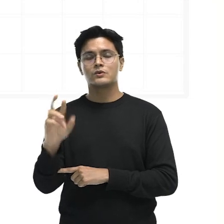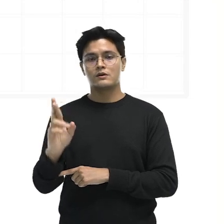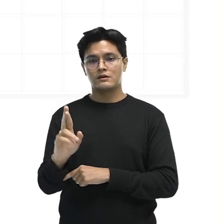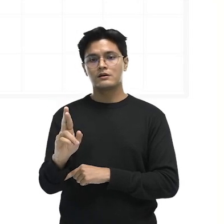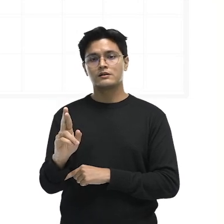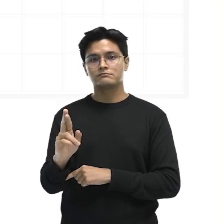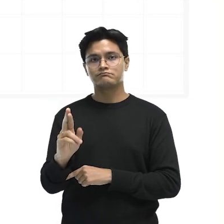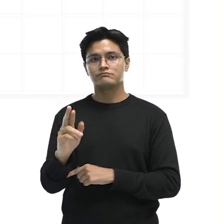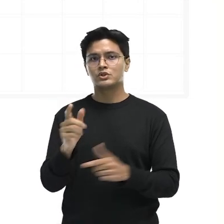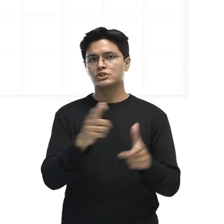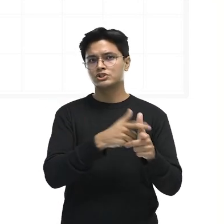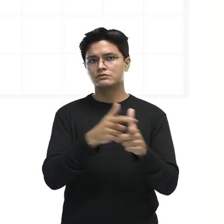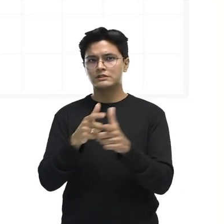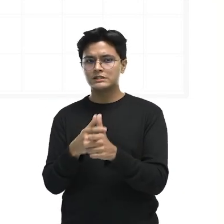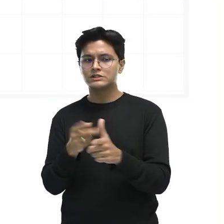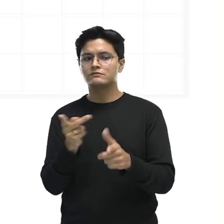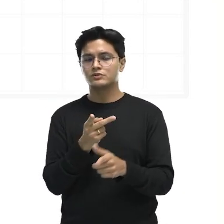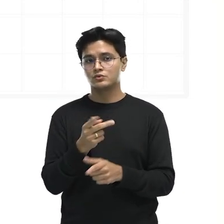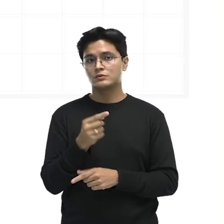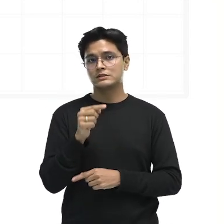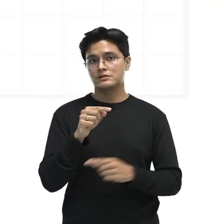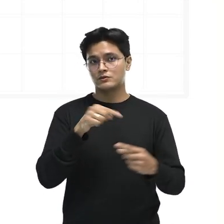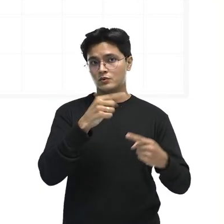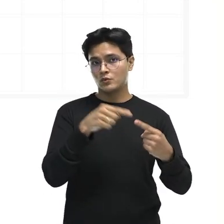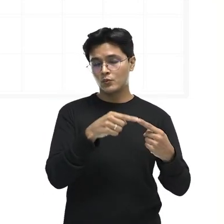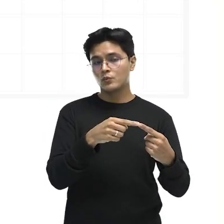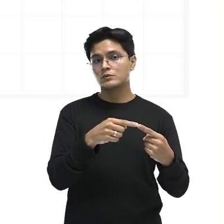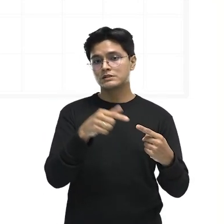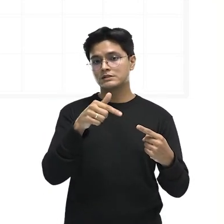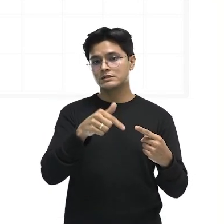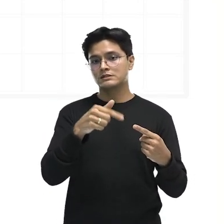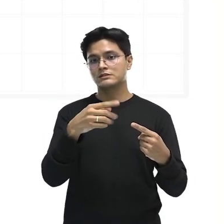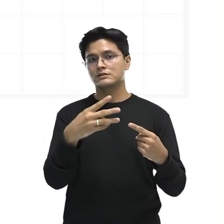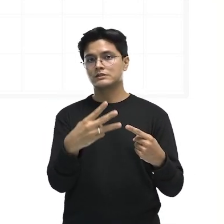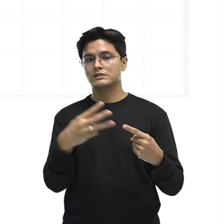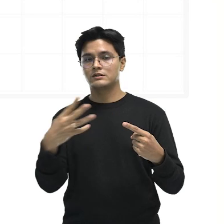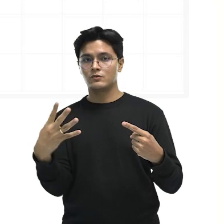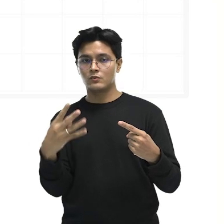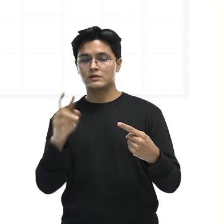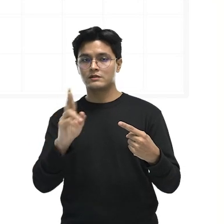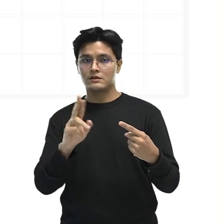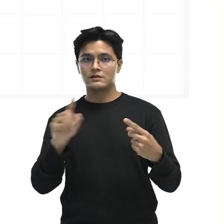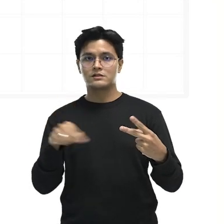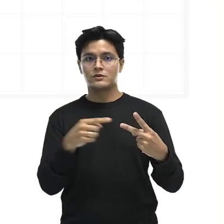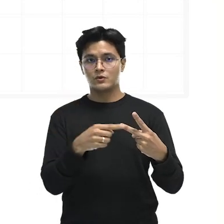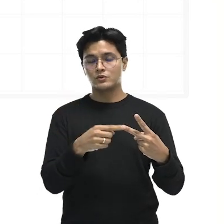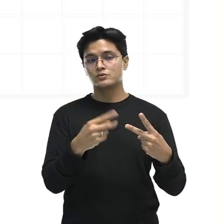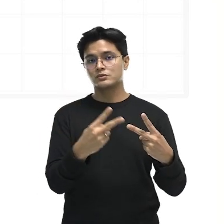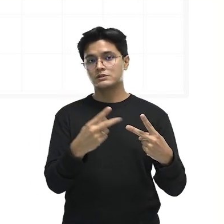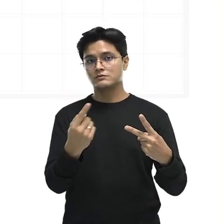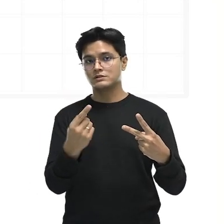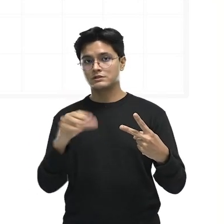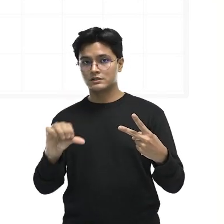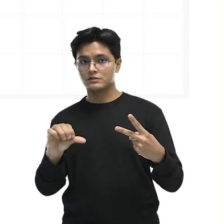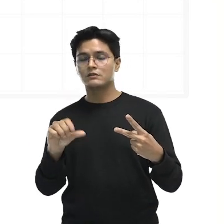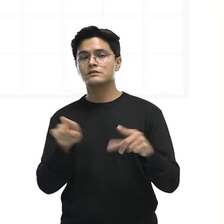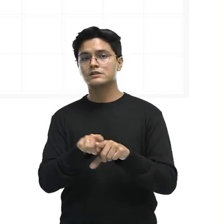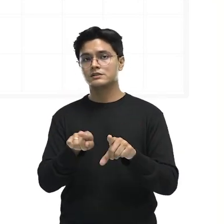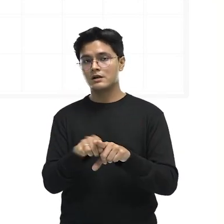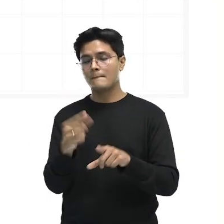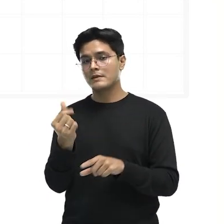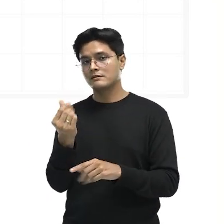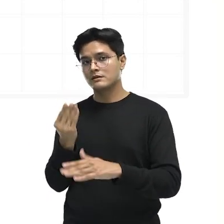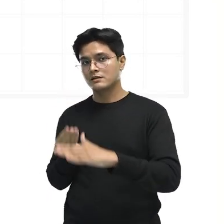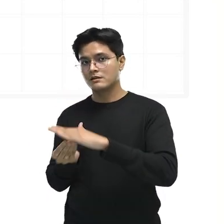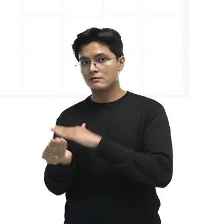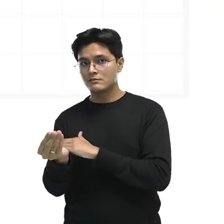2 cheques, um no valor de 734 e outro de 219. Também fez um depósito na